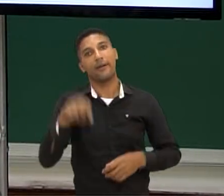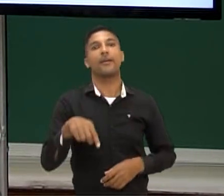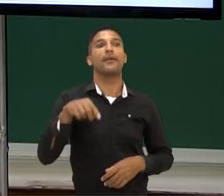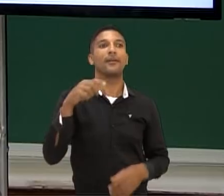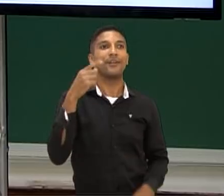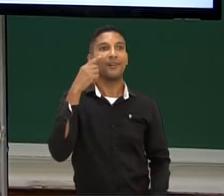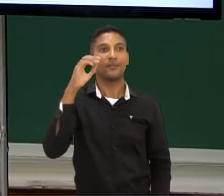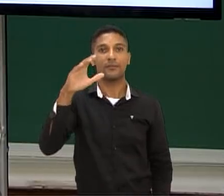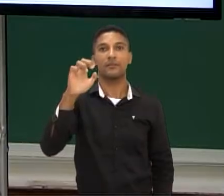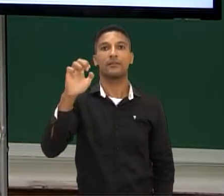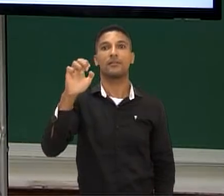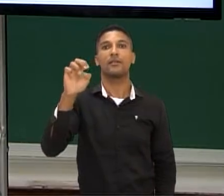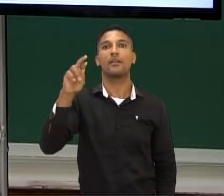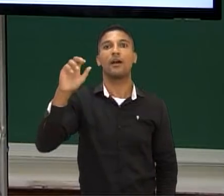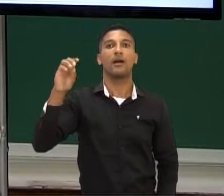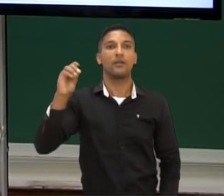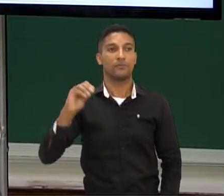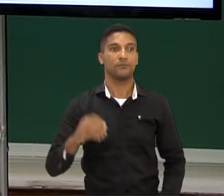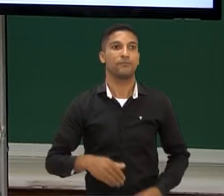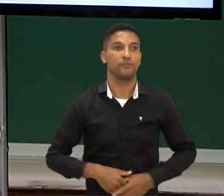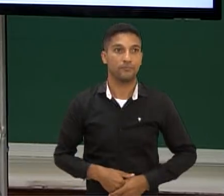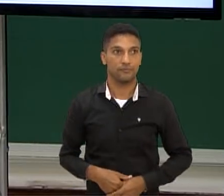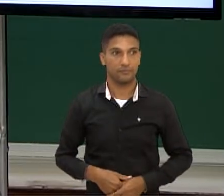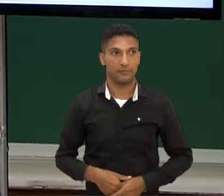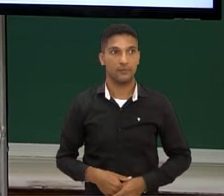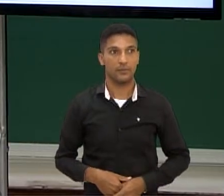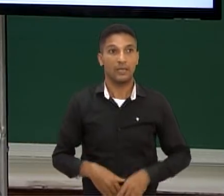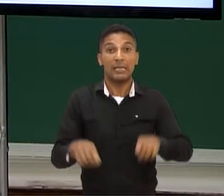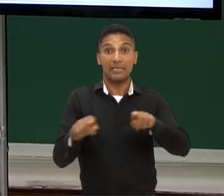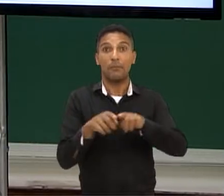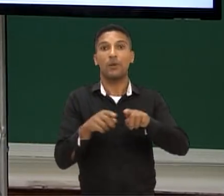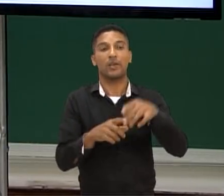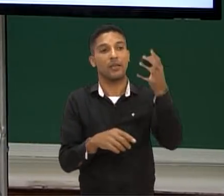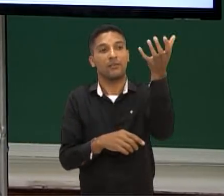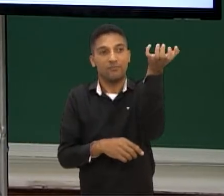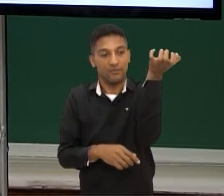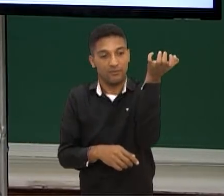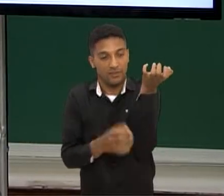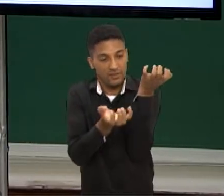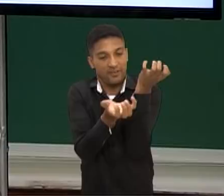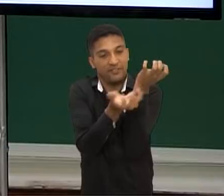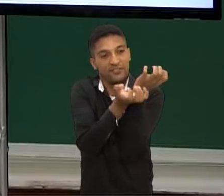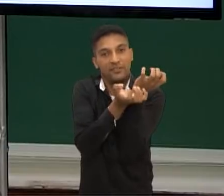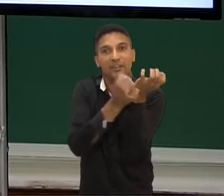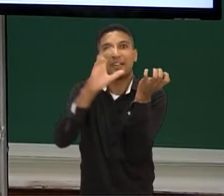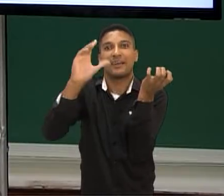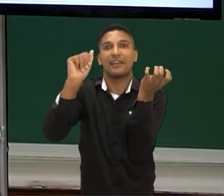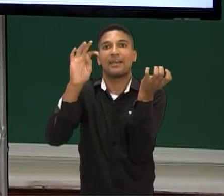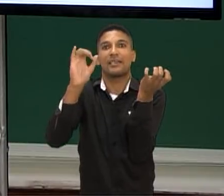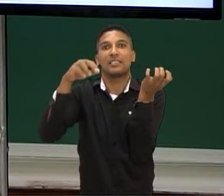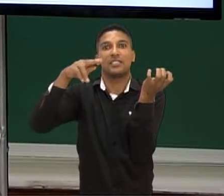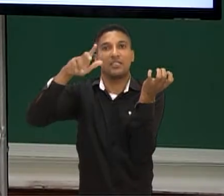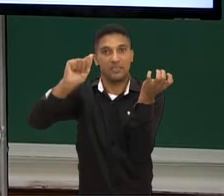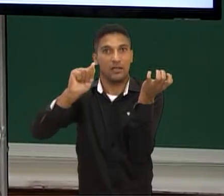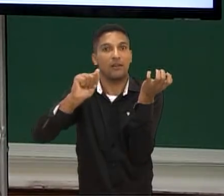na formação vegetal da Caatinga, também que você olha e você já consegue reconhecer. Tem uma